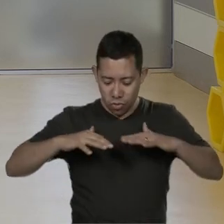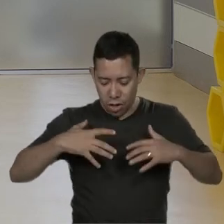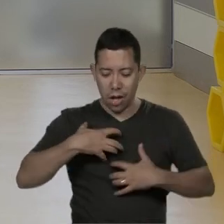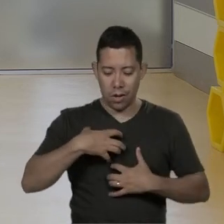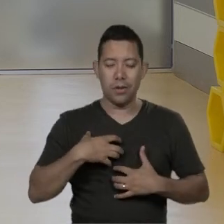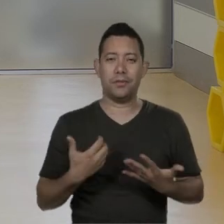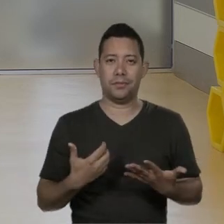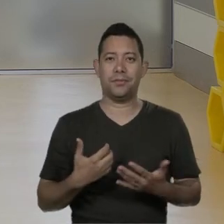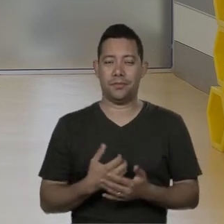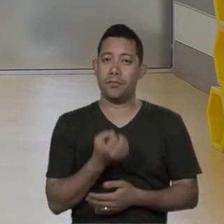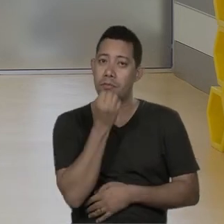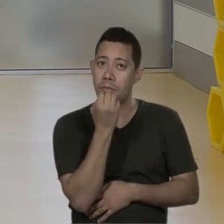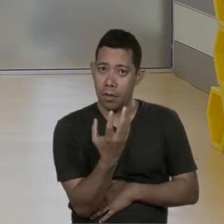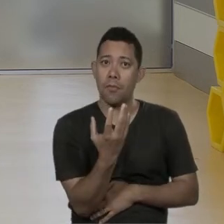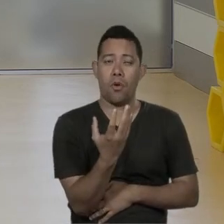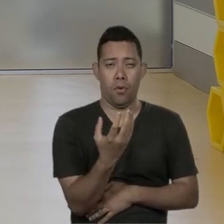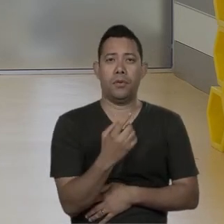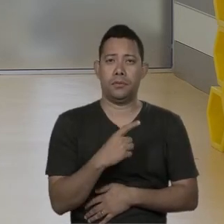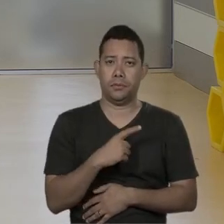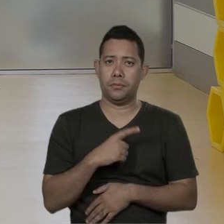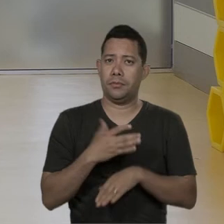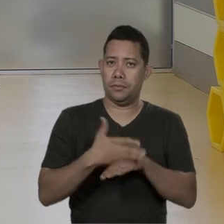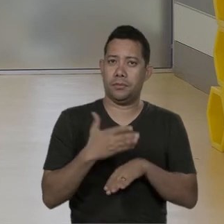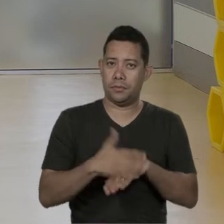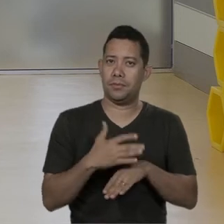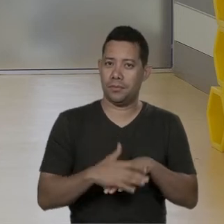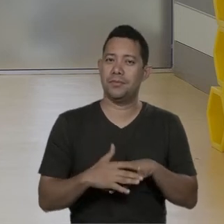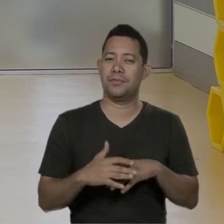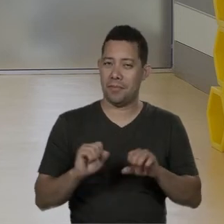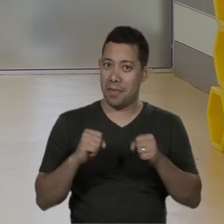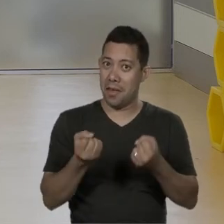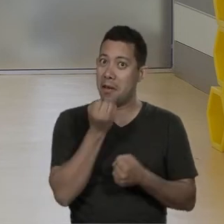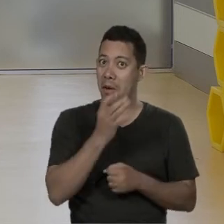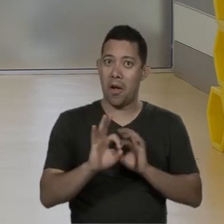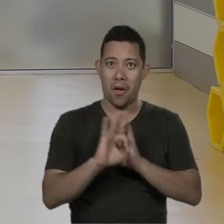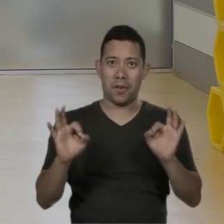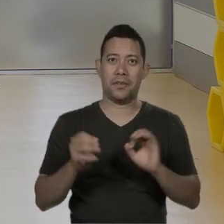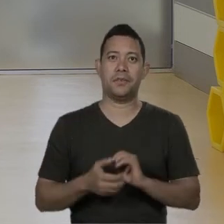aí. É um treino muito eficaz, muito eficiente.